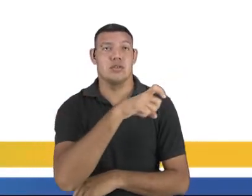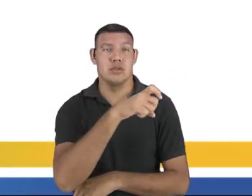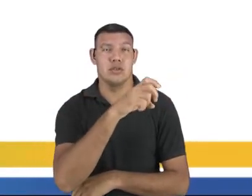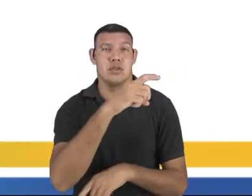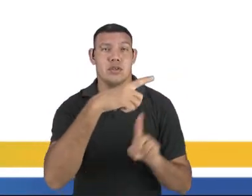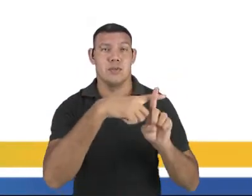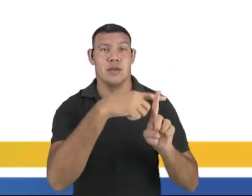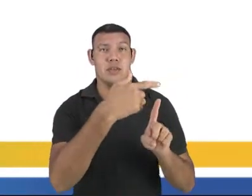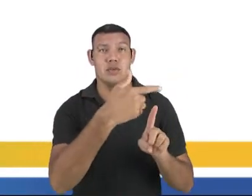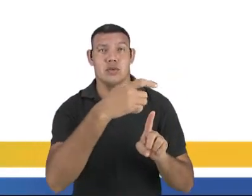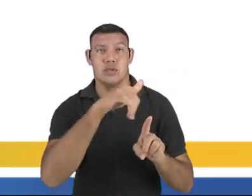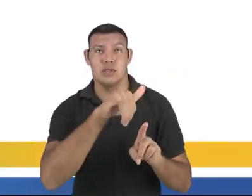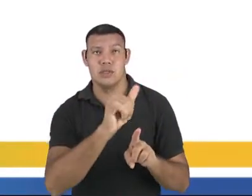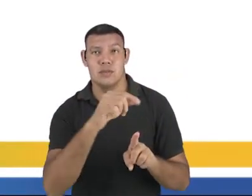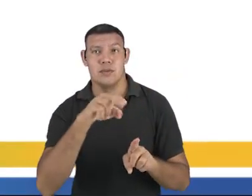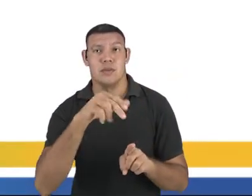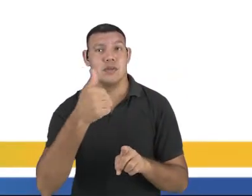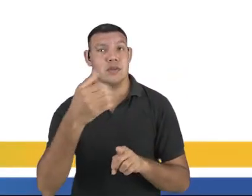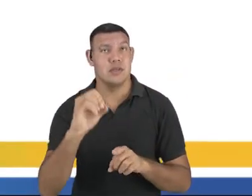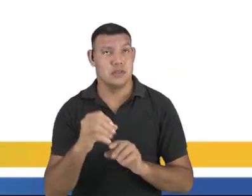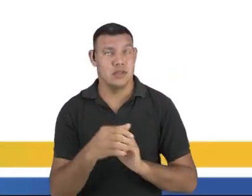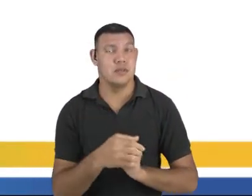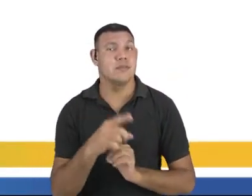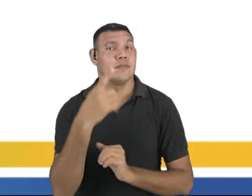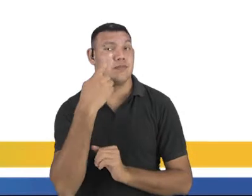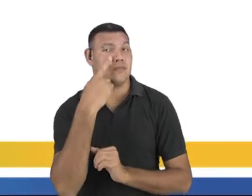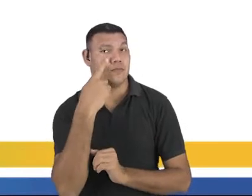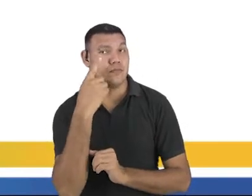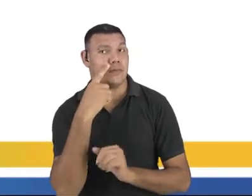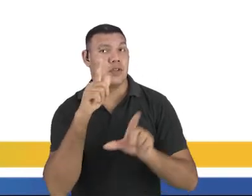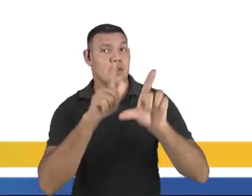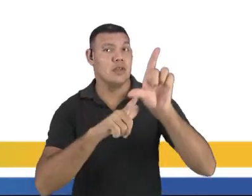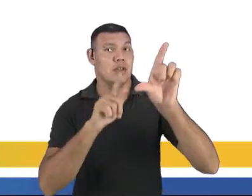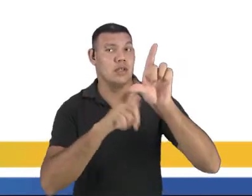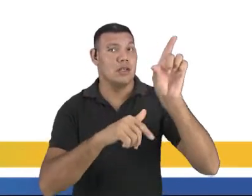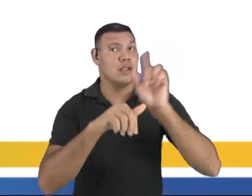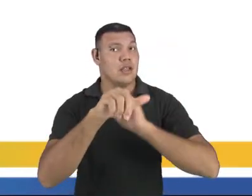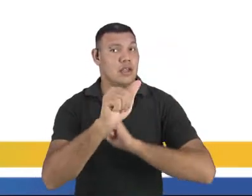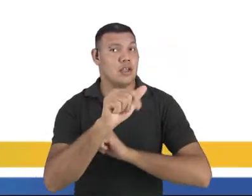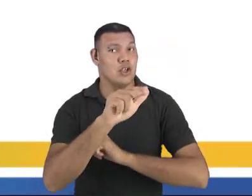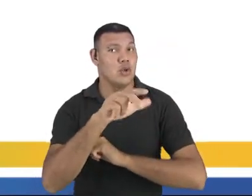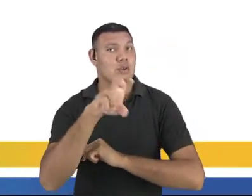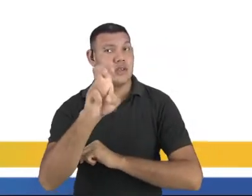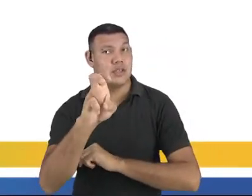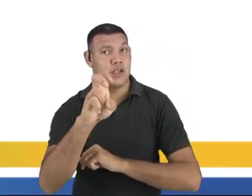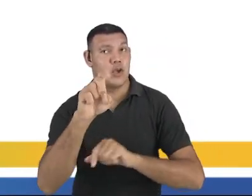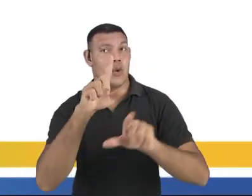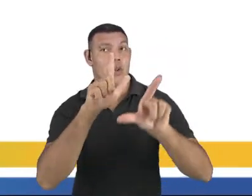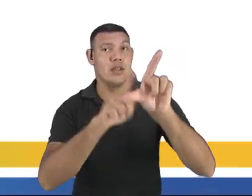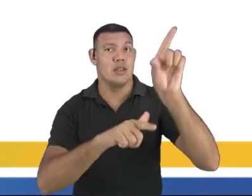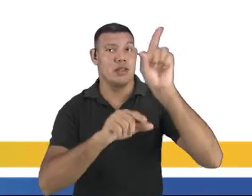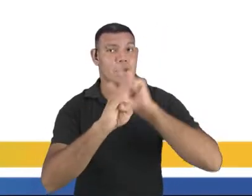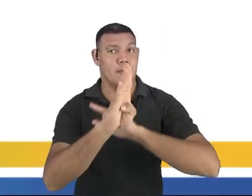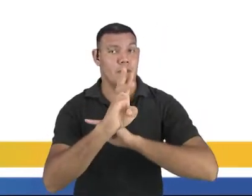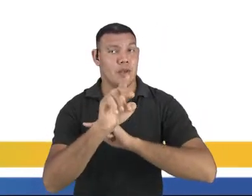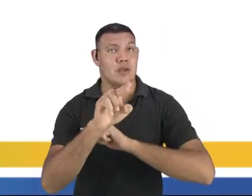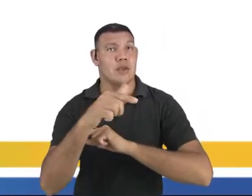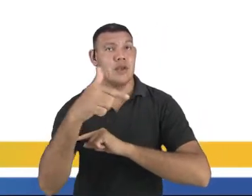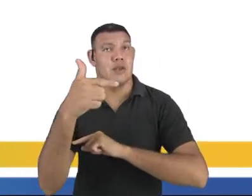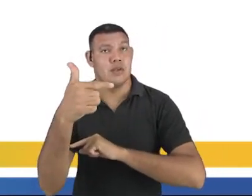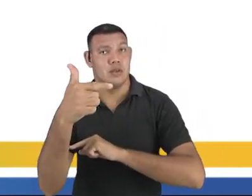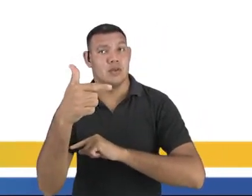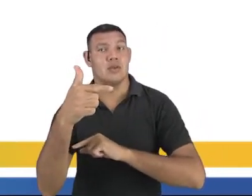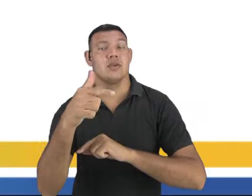que nós temos aqui o ar sendo igual a 5 ou B = 2 e no caso você